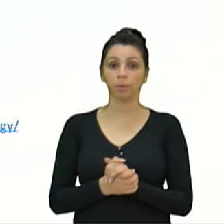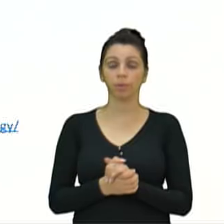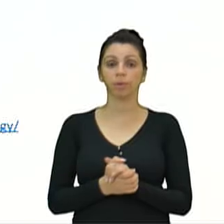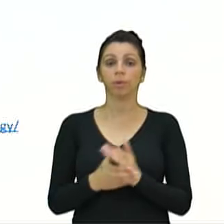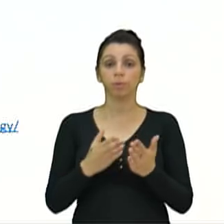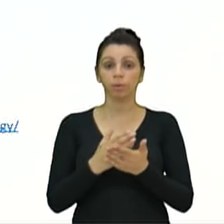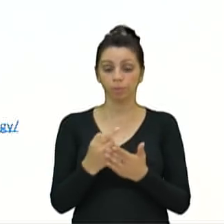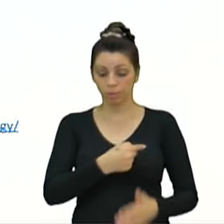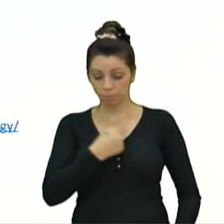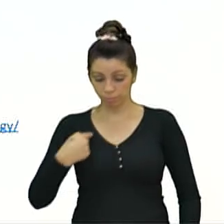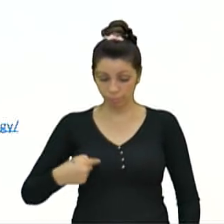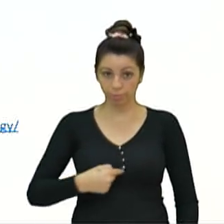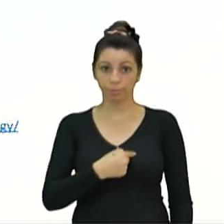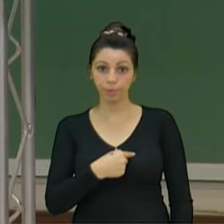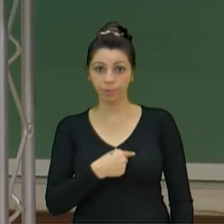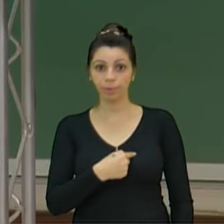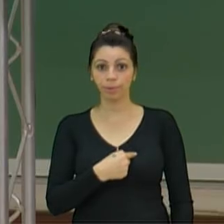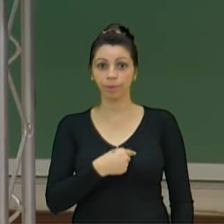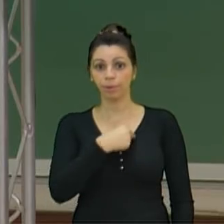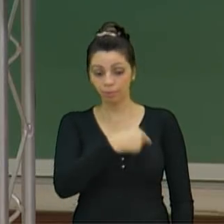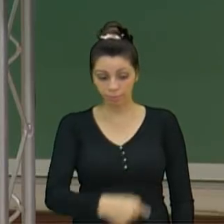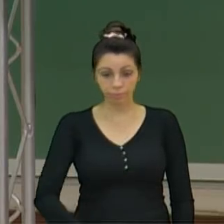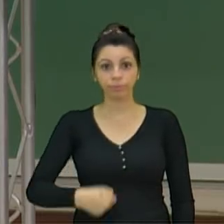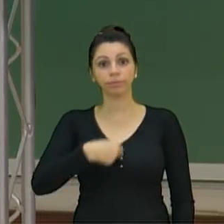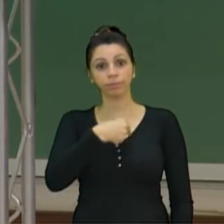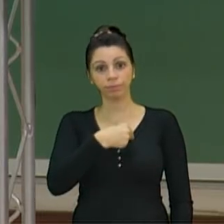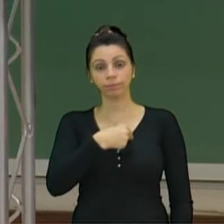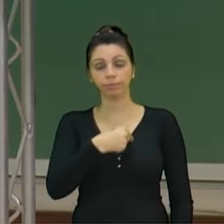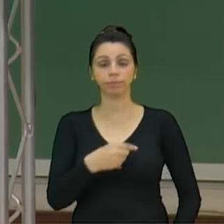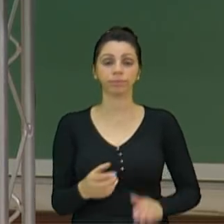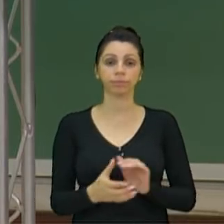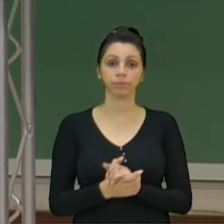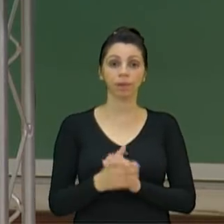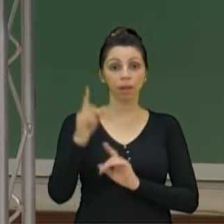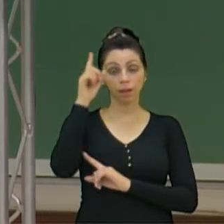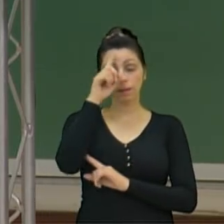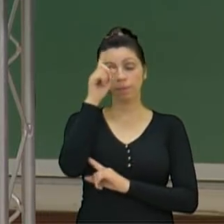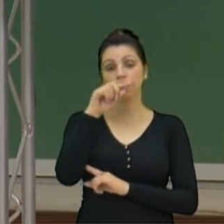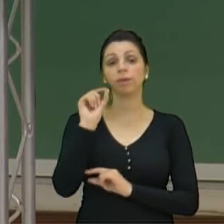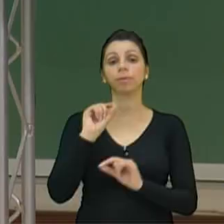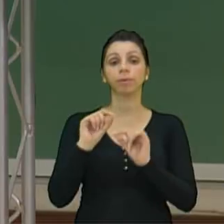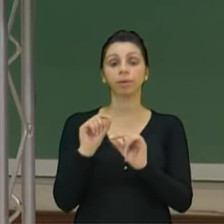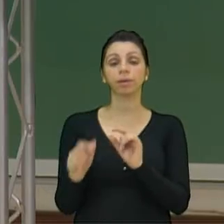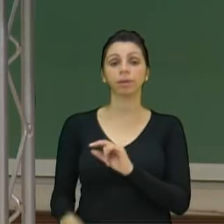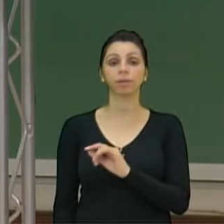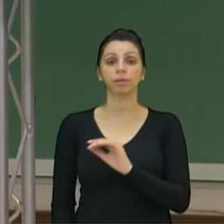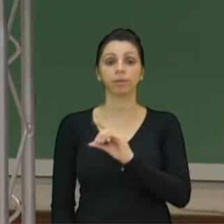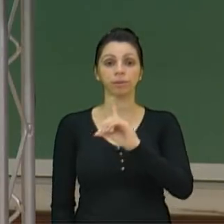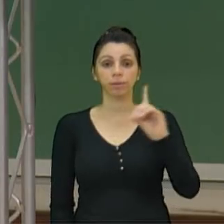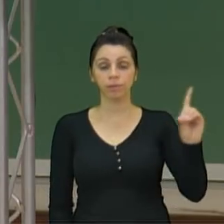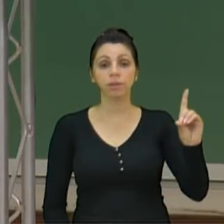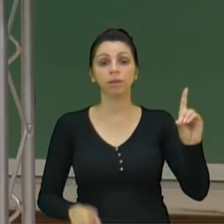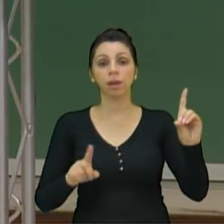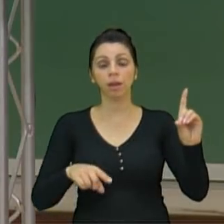sangue cheio de gás oxigênio. E do lado direito, lembrando aqui, a gente pinta de azul, porque é o sangue